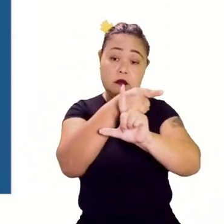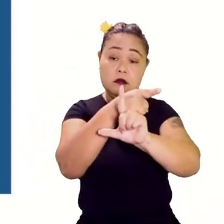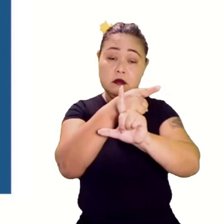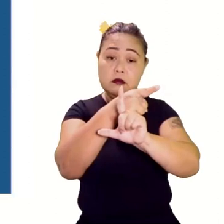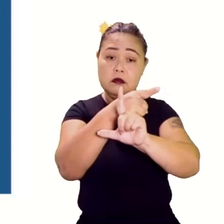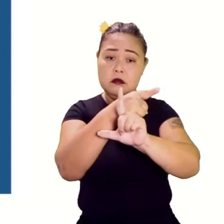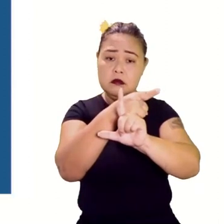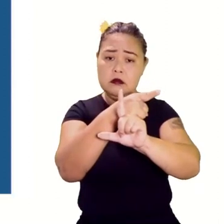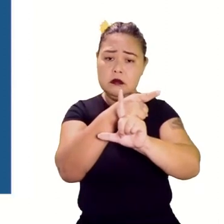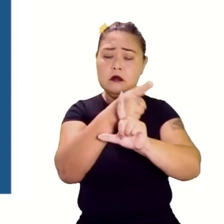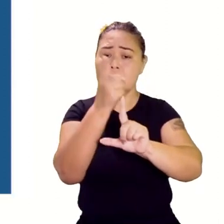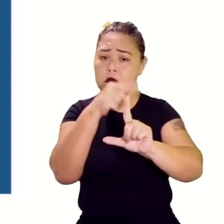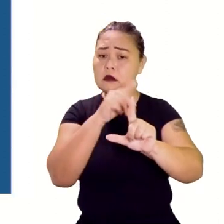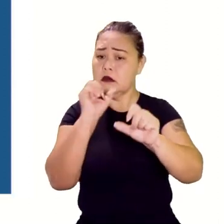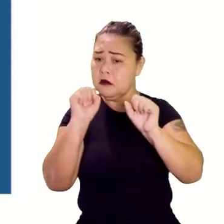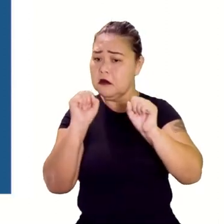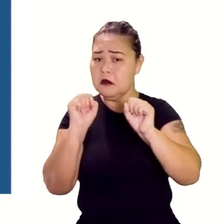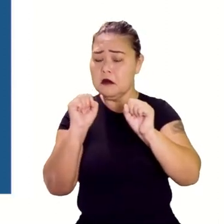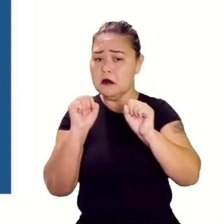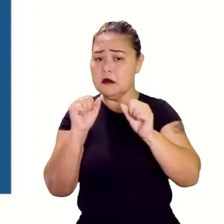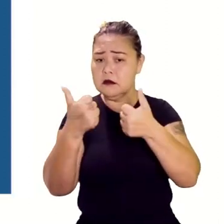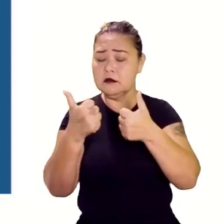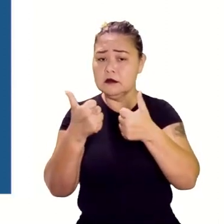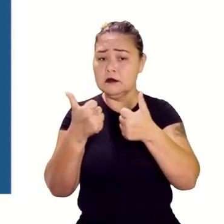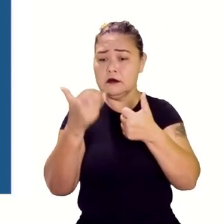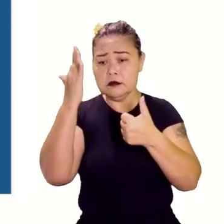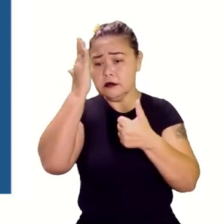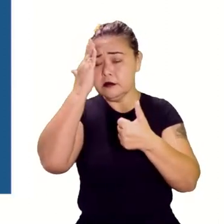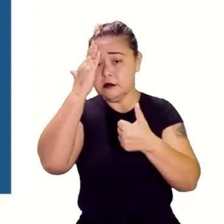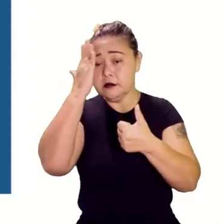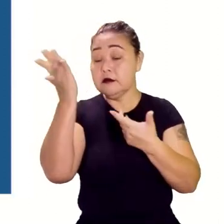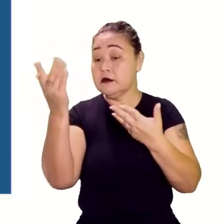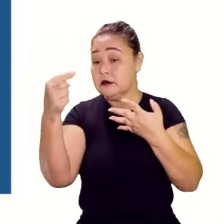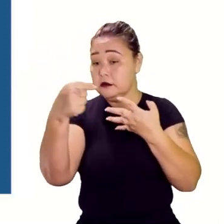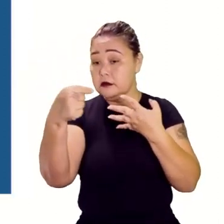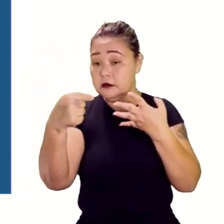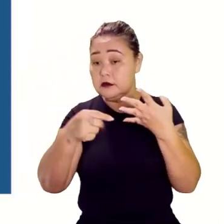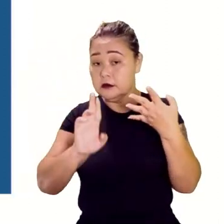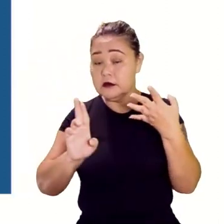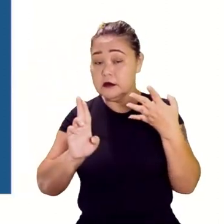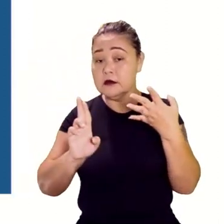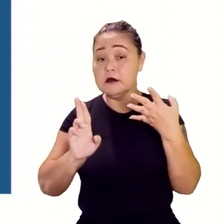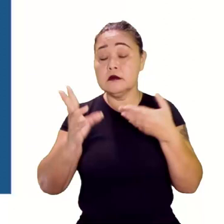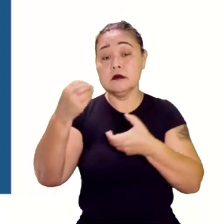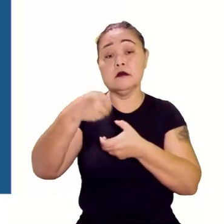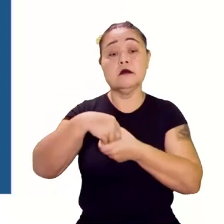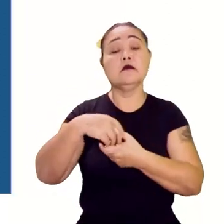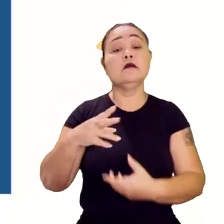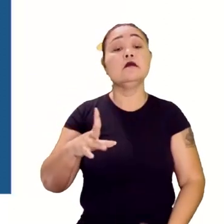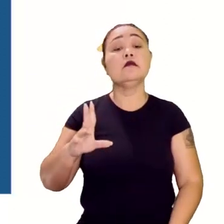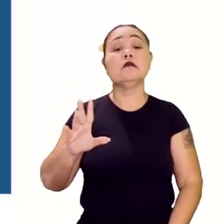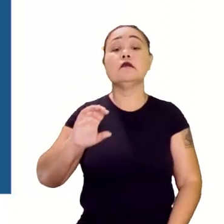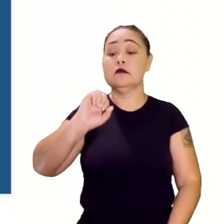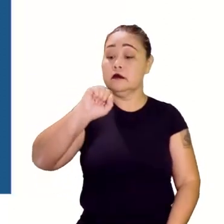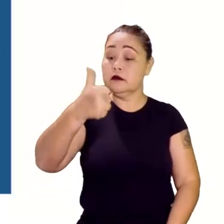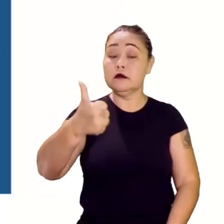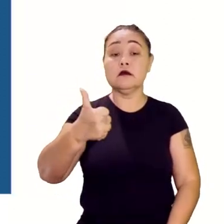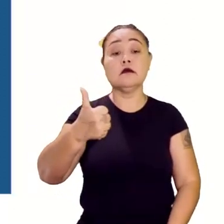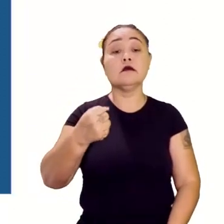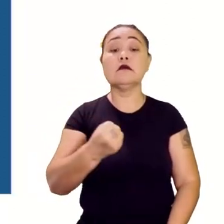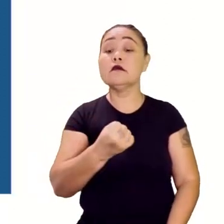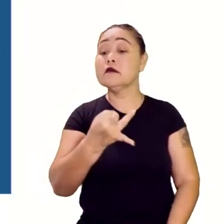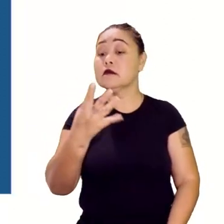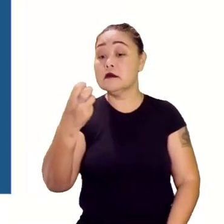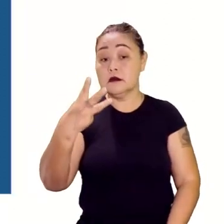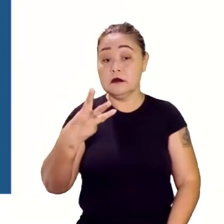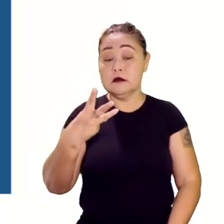pela propriedade. Fatora 81. Beleza. A gente já sabe qual é a... Vamos Vamos fazer na propriedade, então. Isso. O 81 é quantas